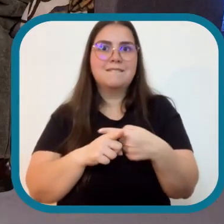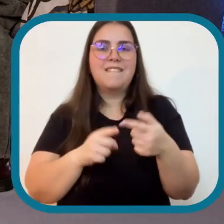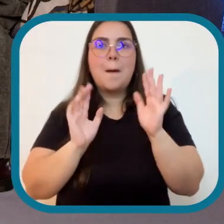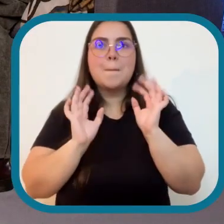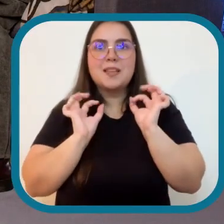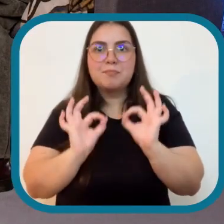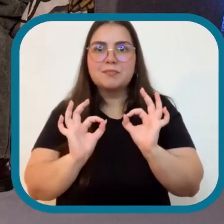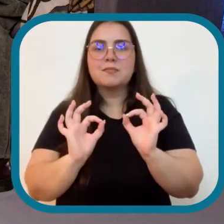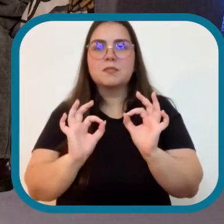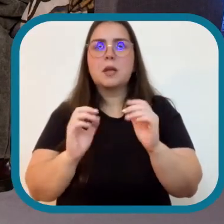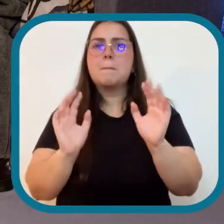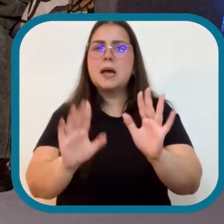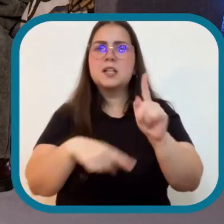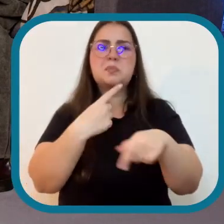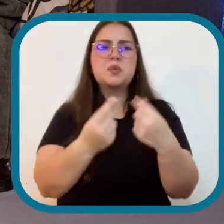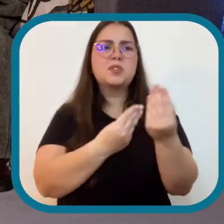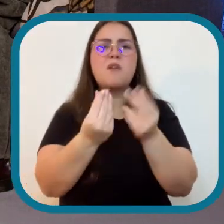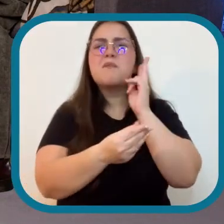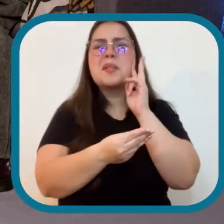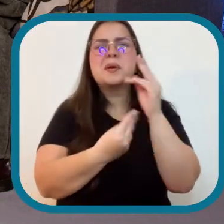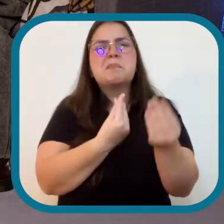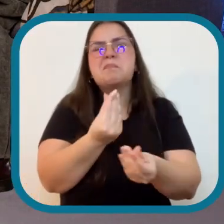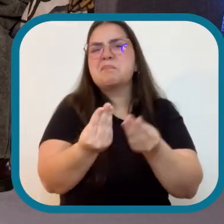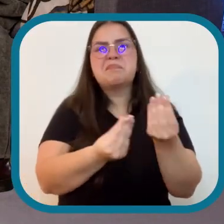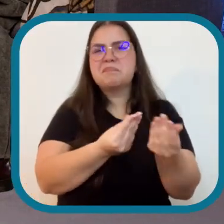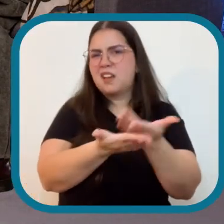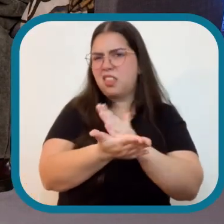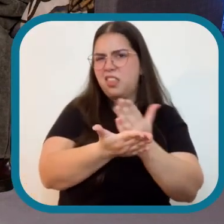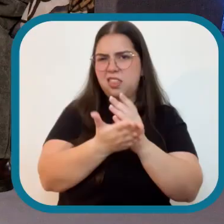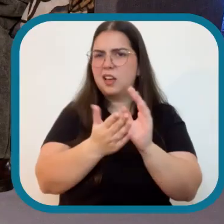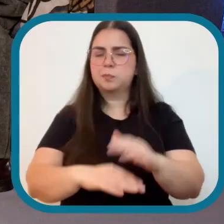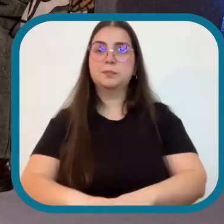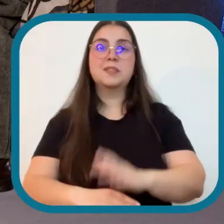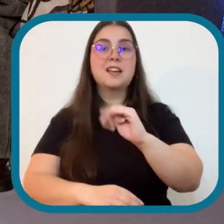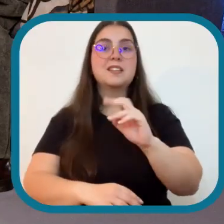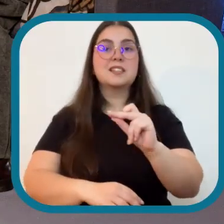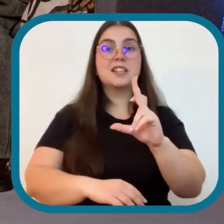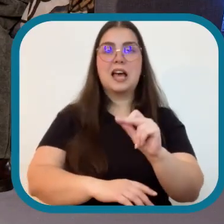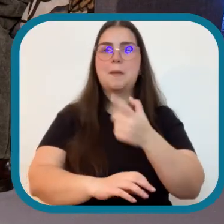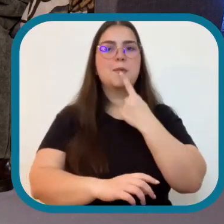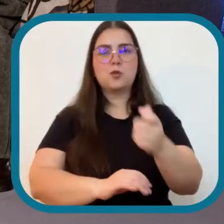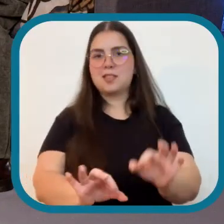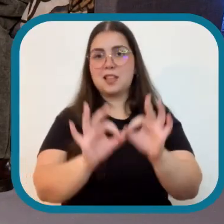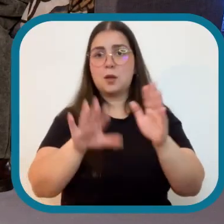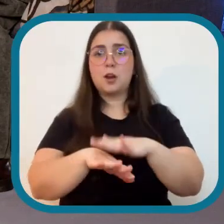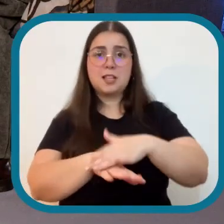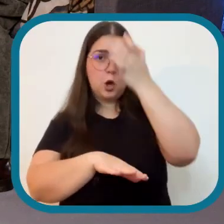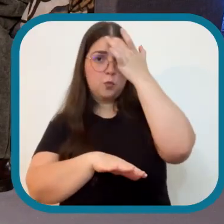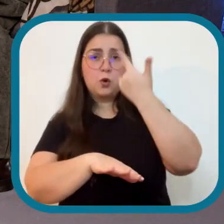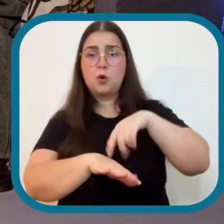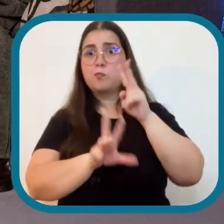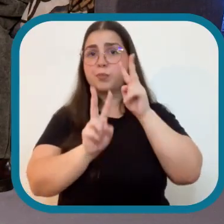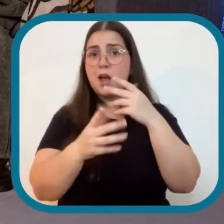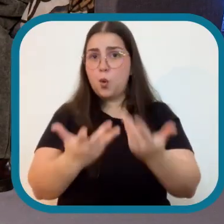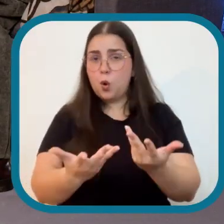valor, enfim, é muito baunilha, por assim dizer. Sara, faço-lhe então a mesma pergunta, tendo em conta estas opiniões que nós acabámos de